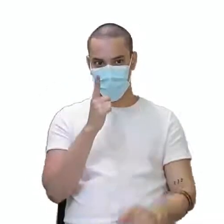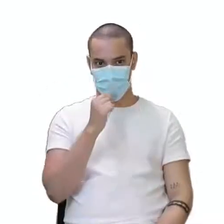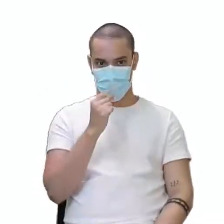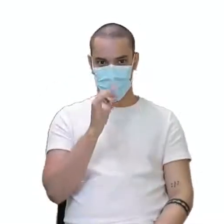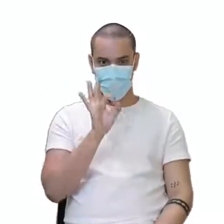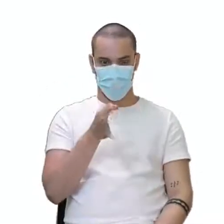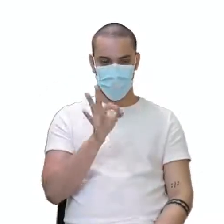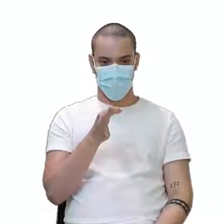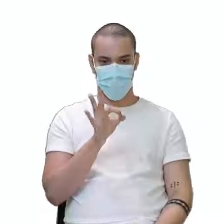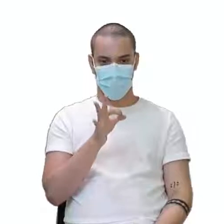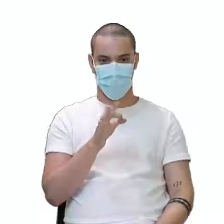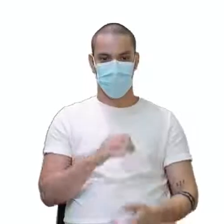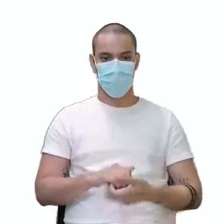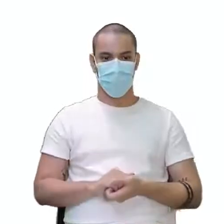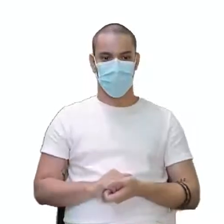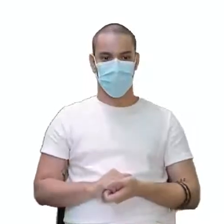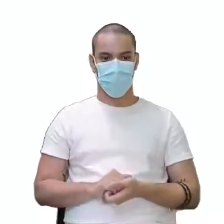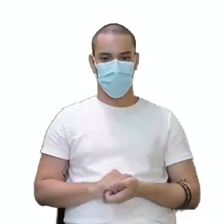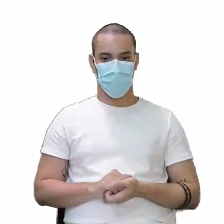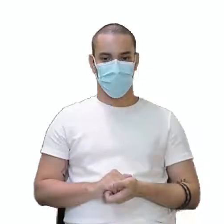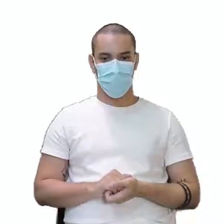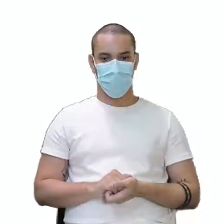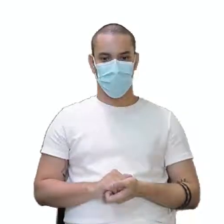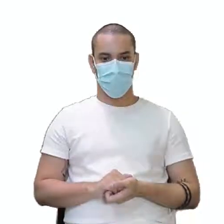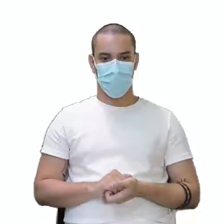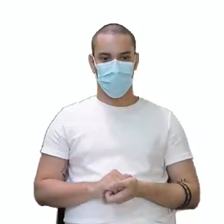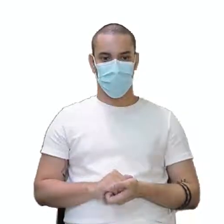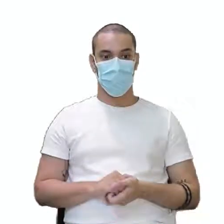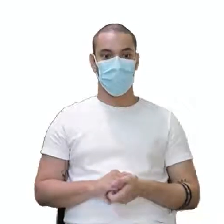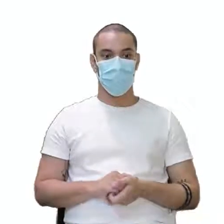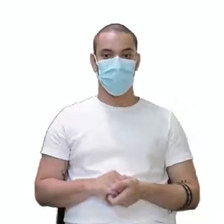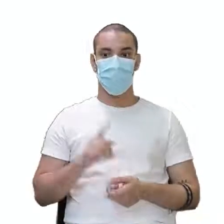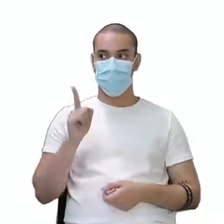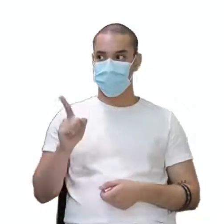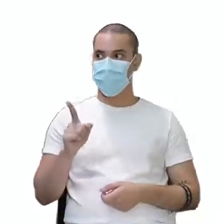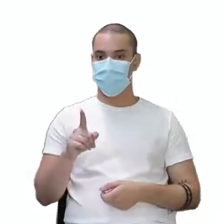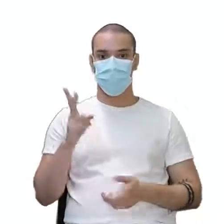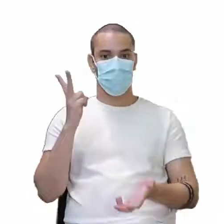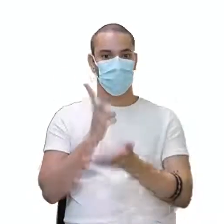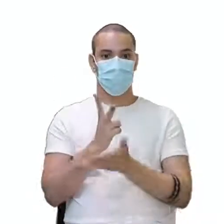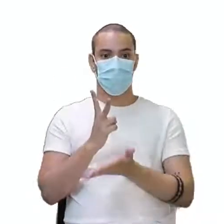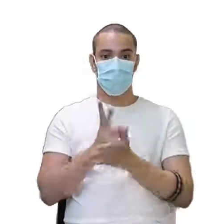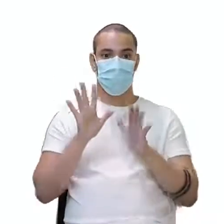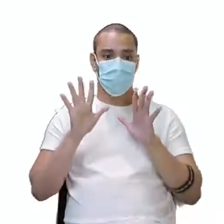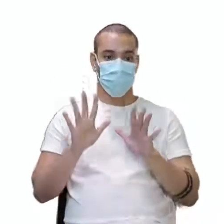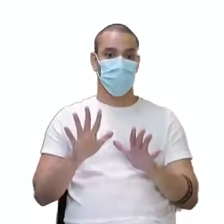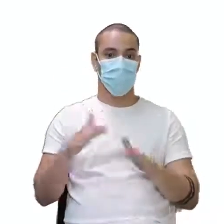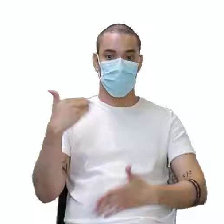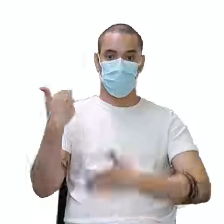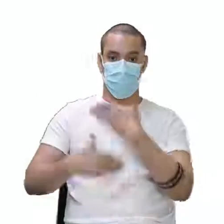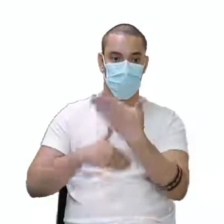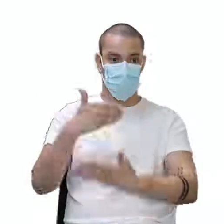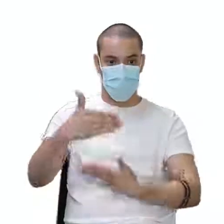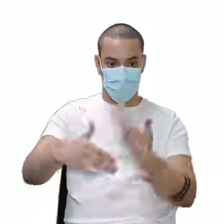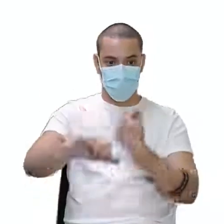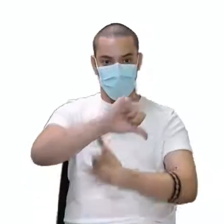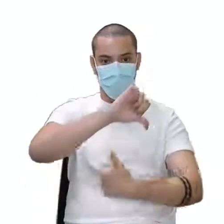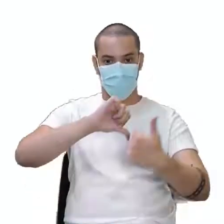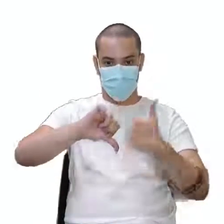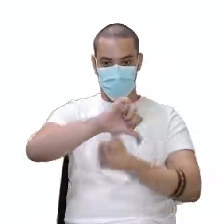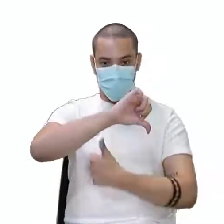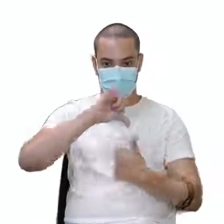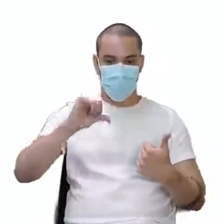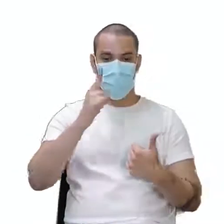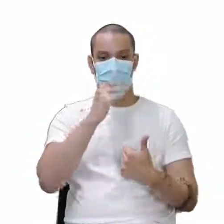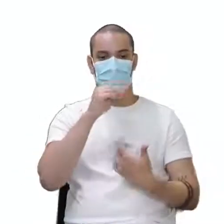tá? Esse ciclo da água é permanente, é o permanente processo de transformação da